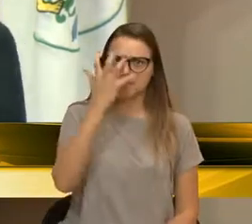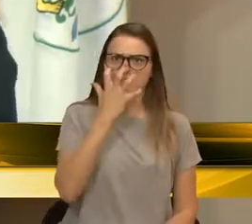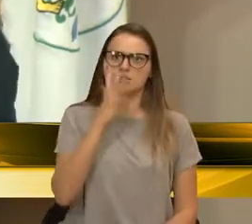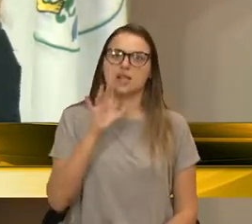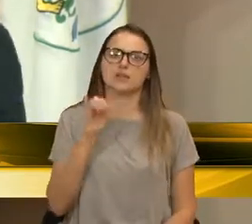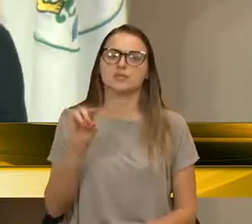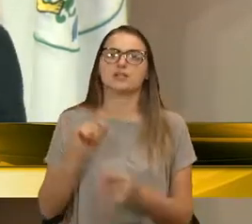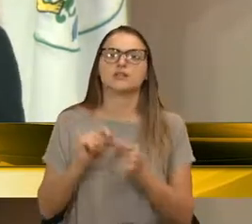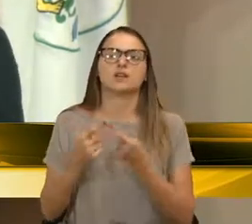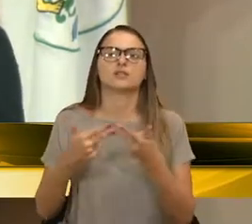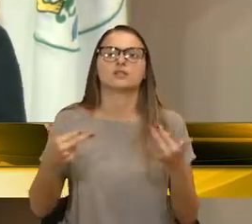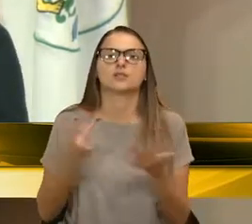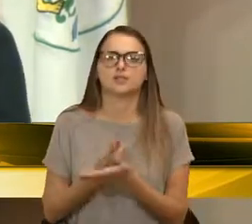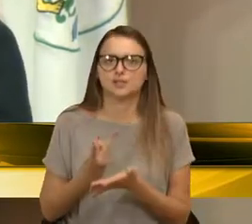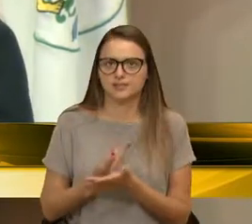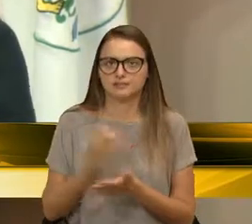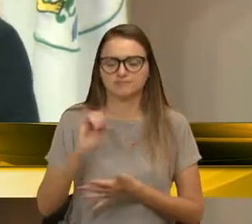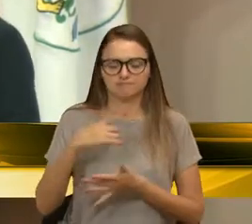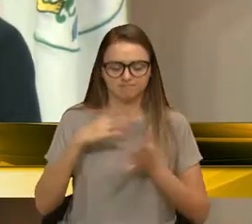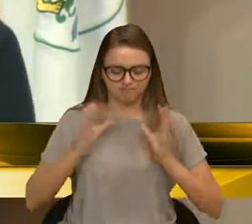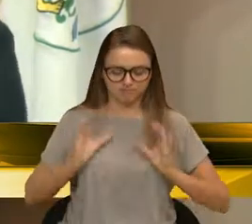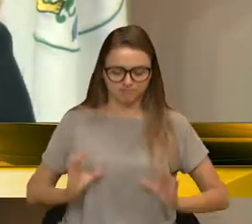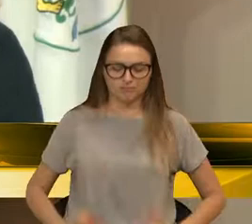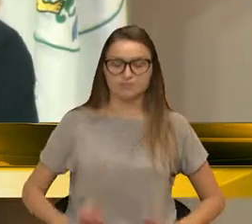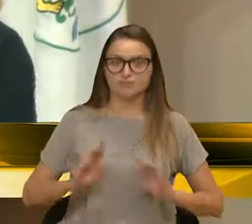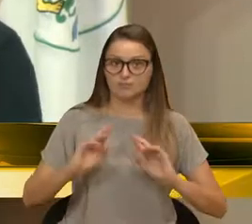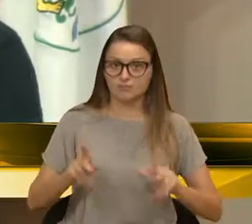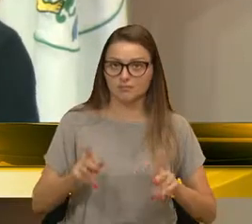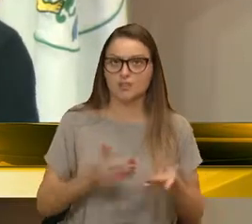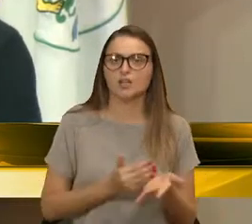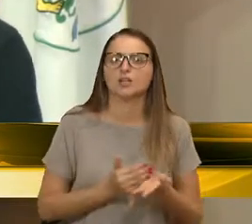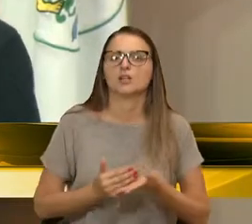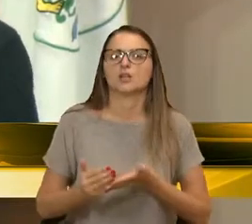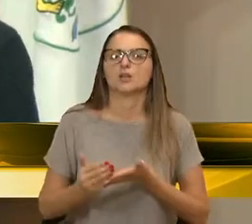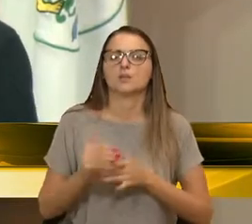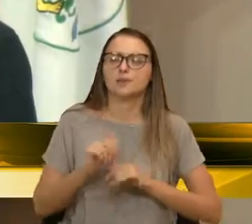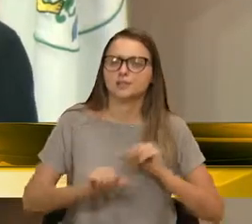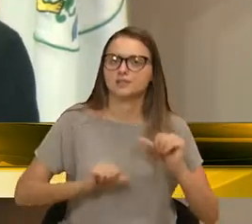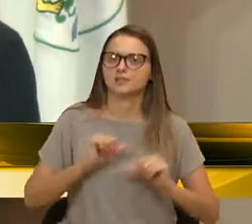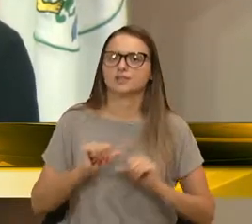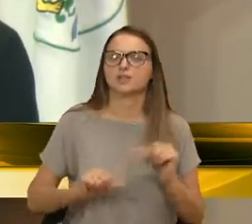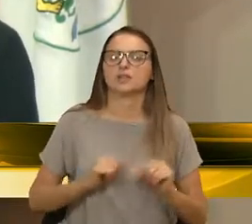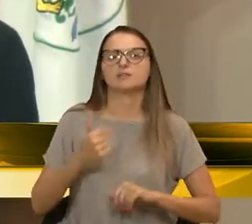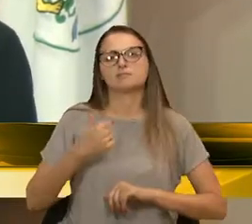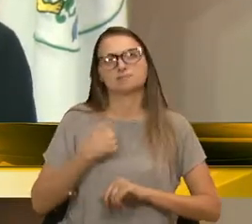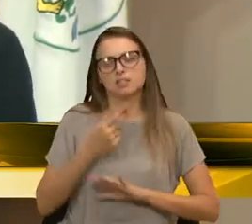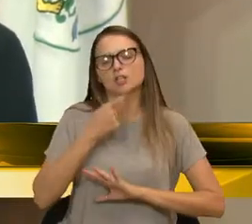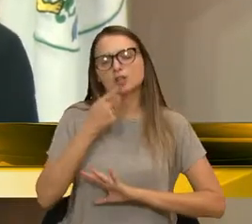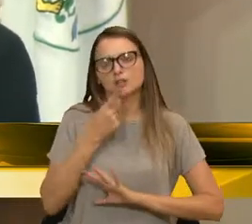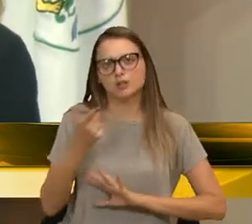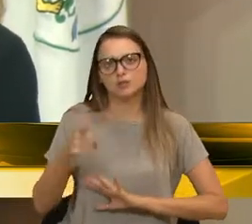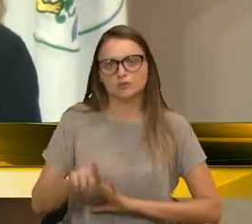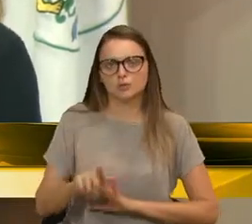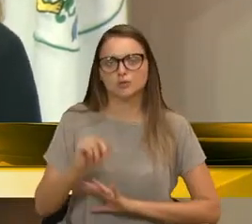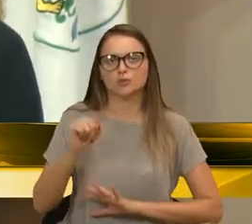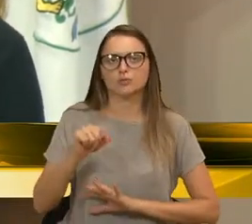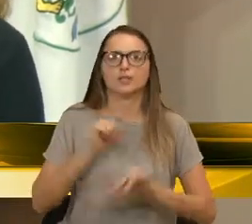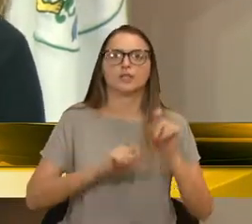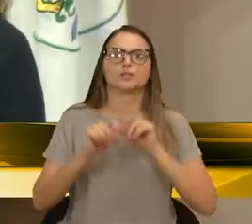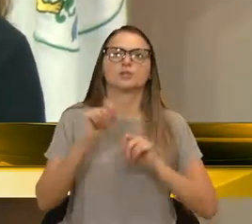Então, quando você tem esse tipo de postura, você começa realmente a mudar. E volto a dizer, muito da resistência com